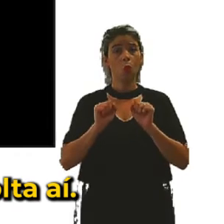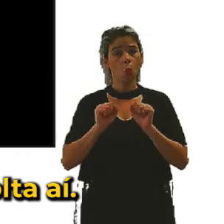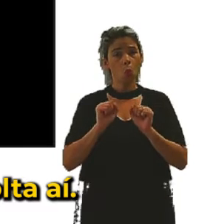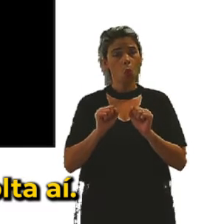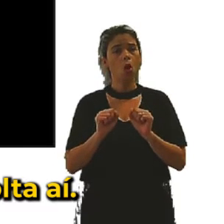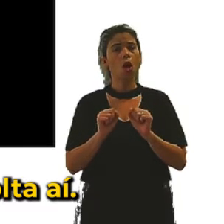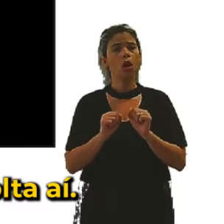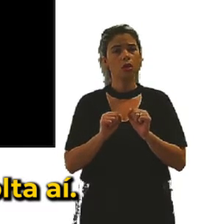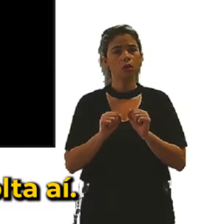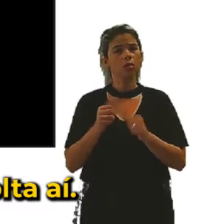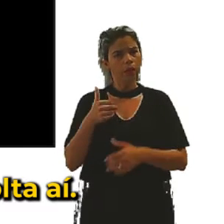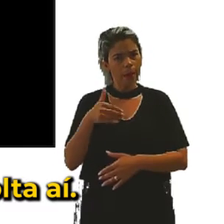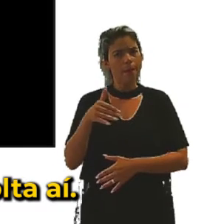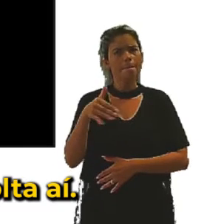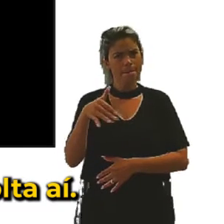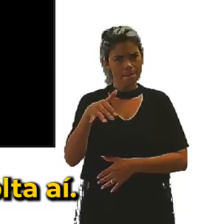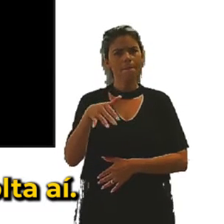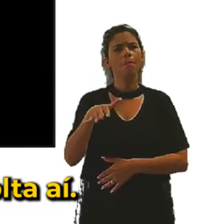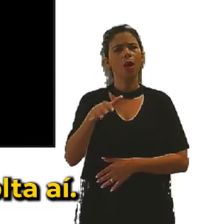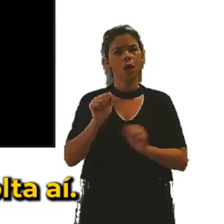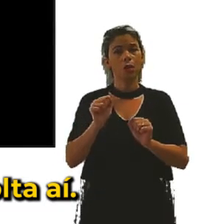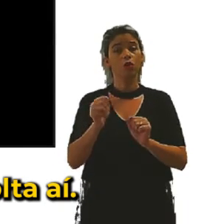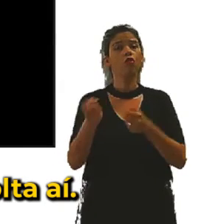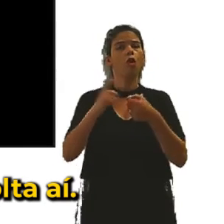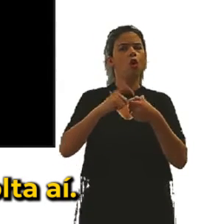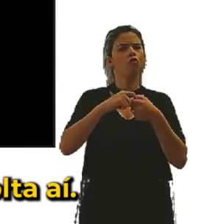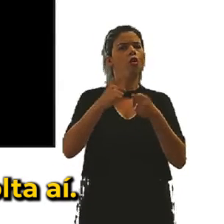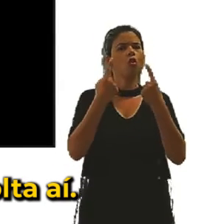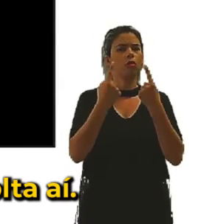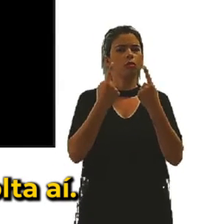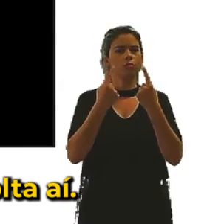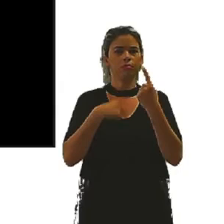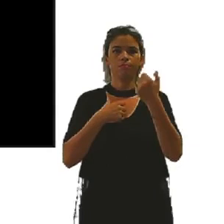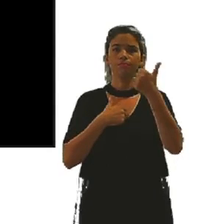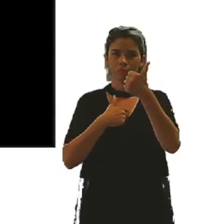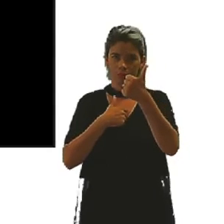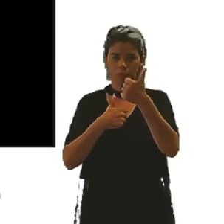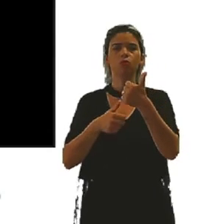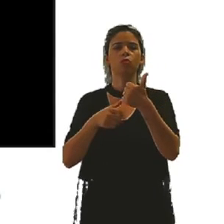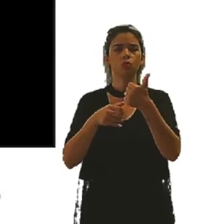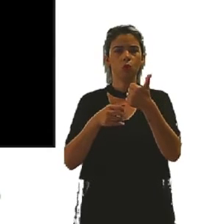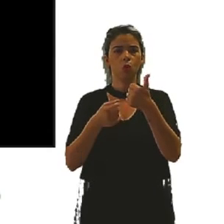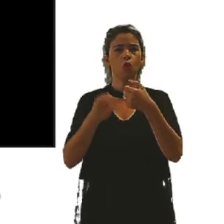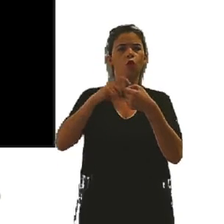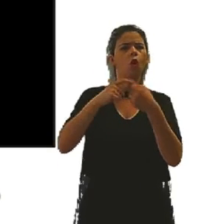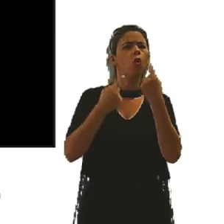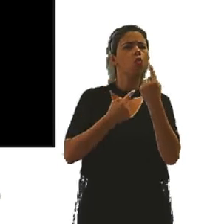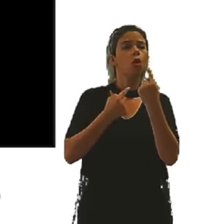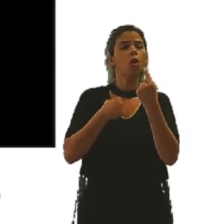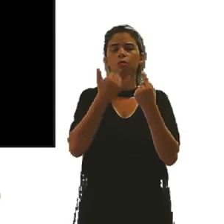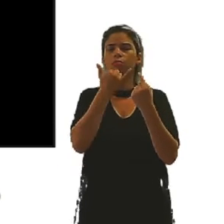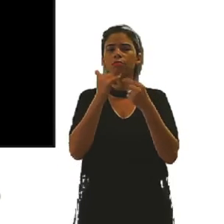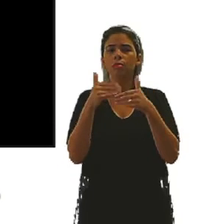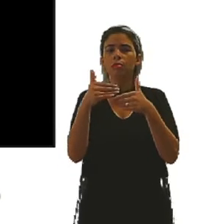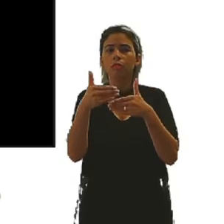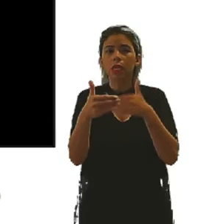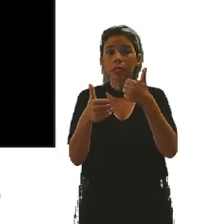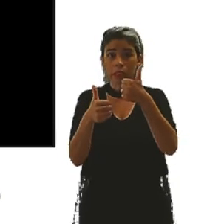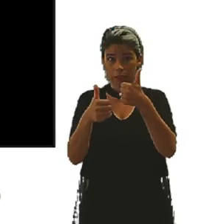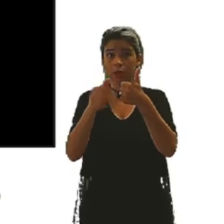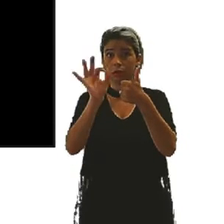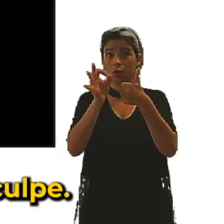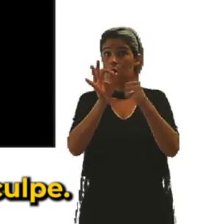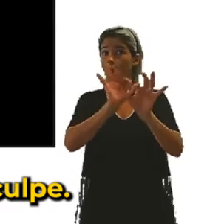é mais para frente? Mais para aí, ó, não, volta. Aí, mais para frente. Isso